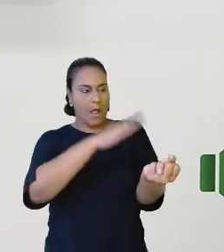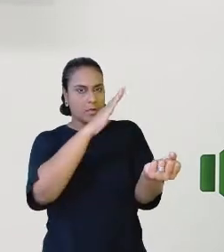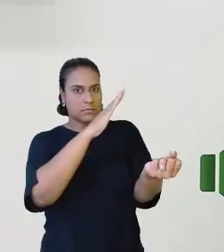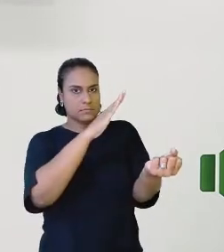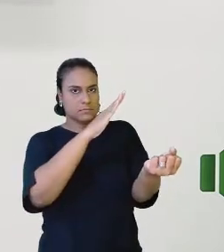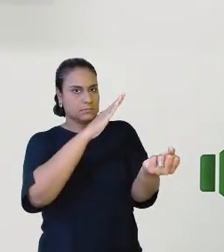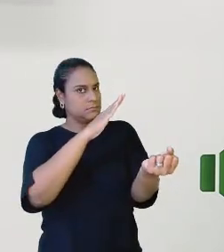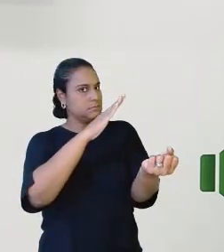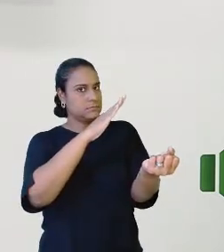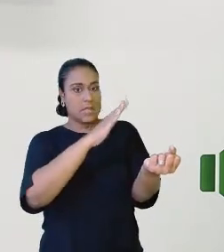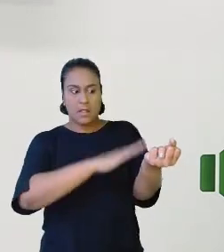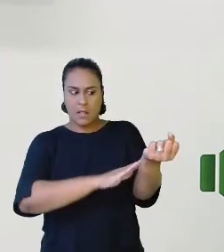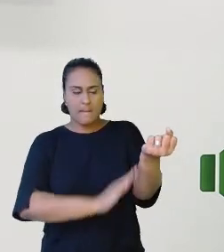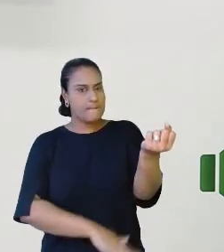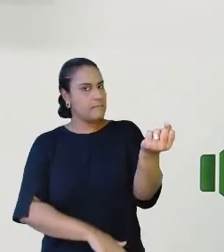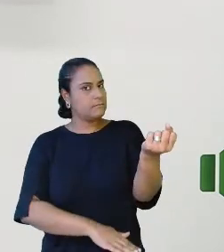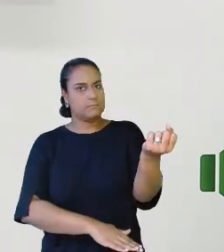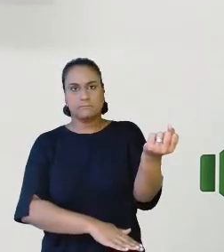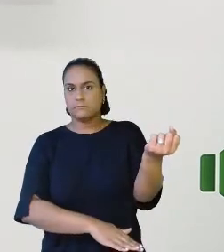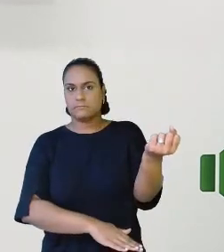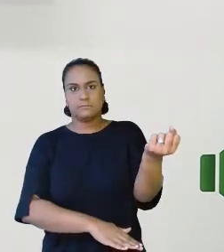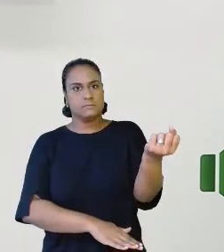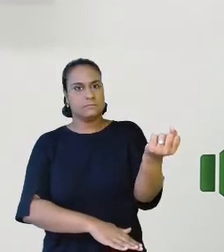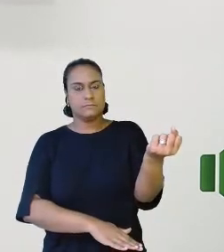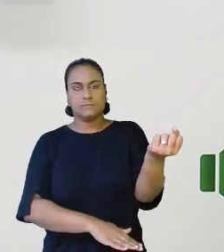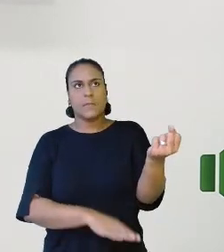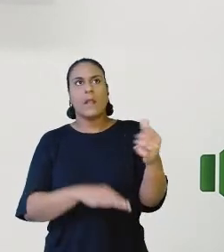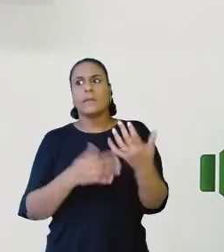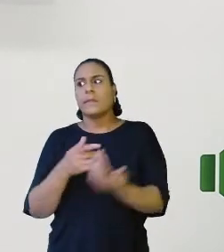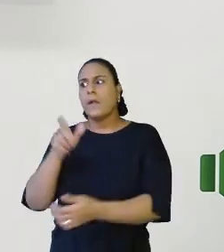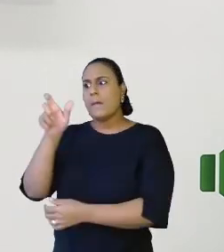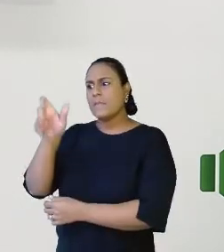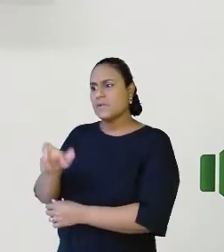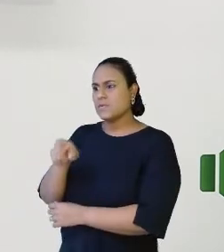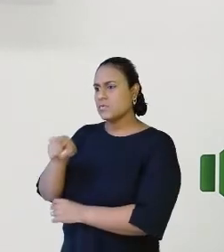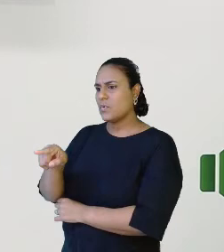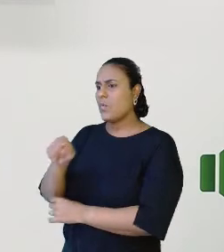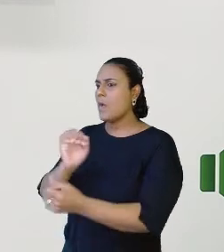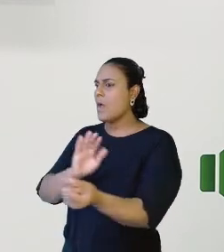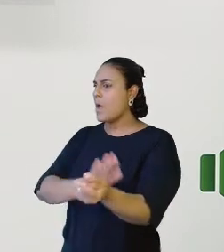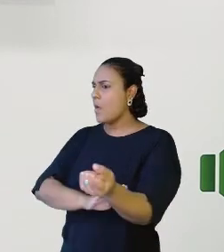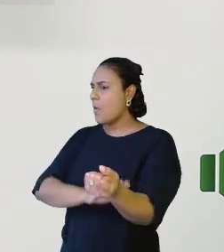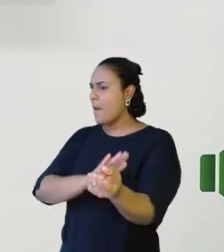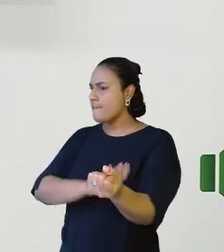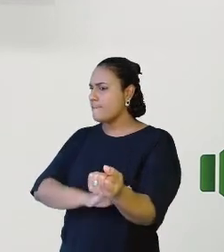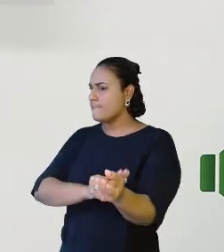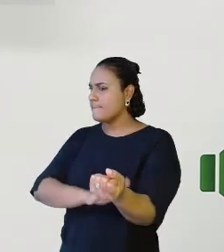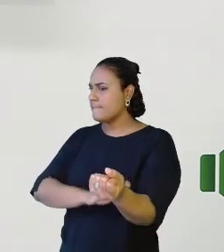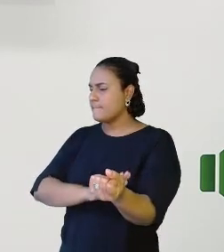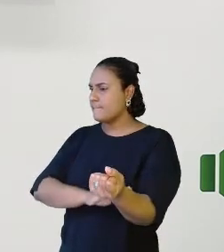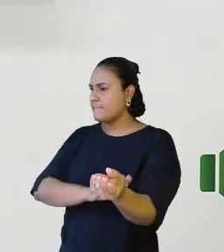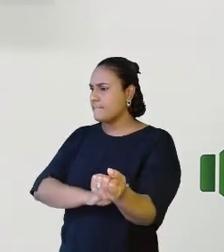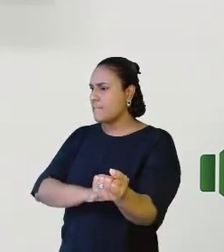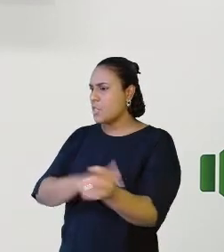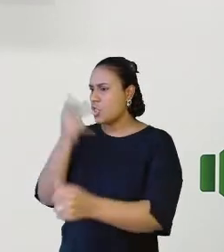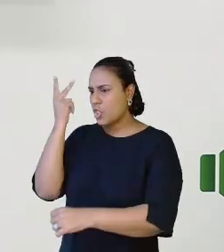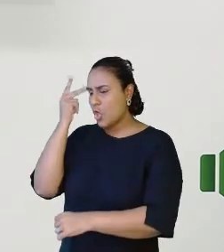não pode estar muito baixa. Então, fulaninho está com a pressão normal. Significa dizer que está